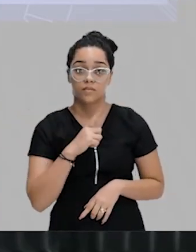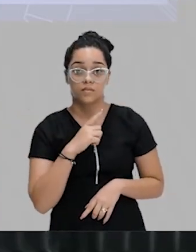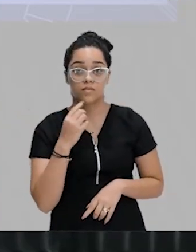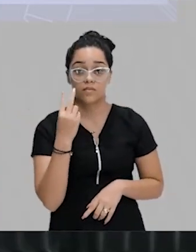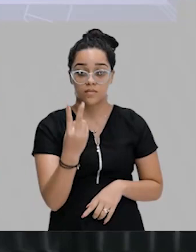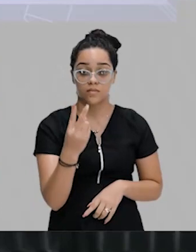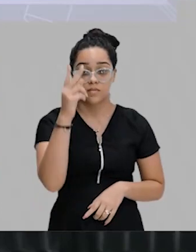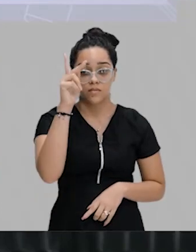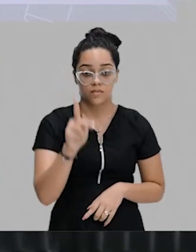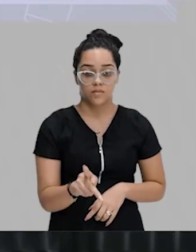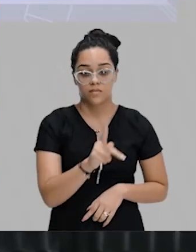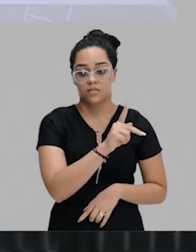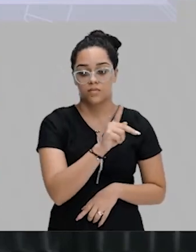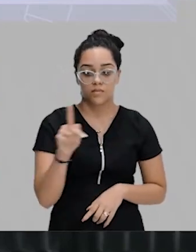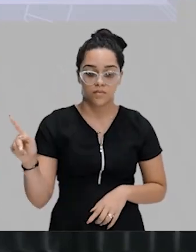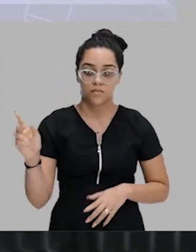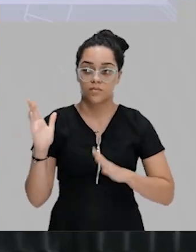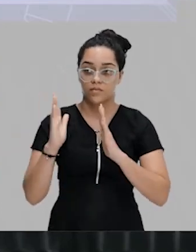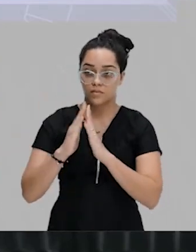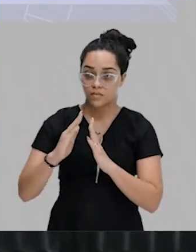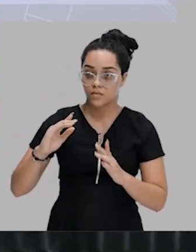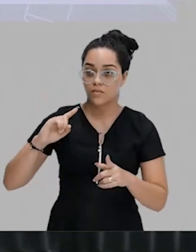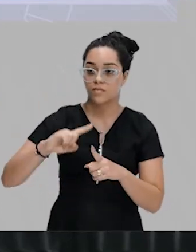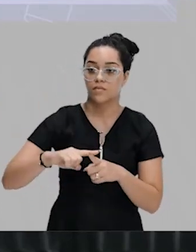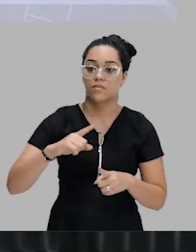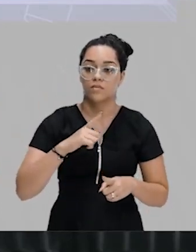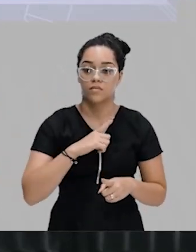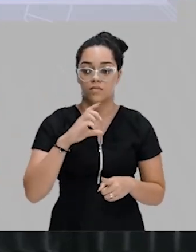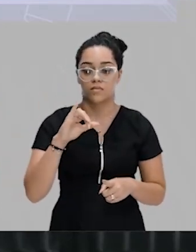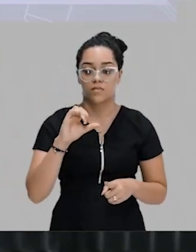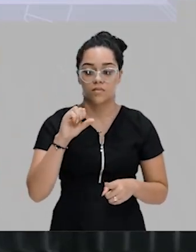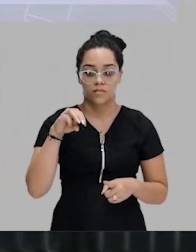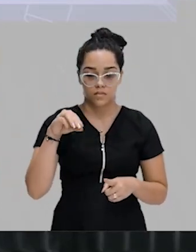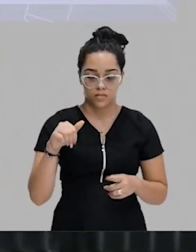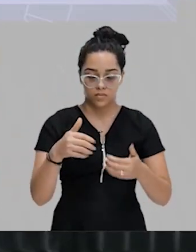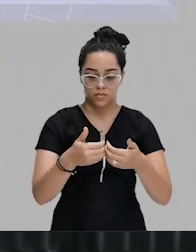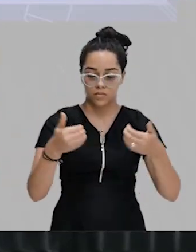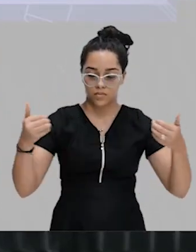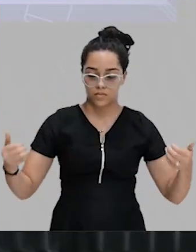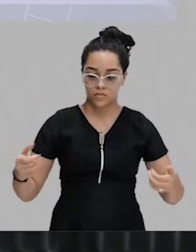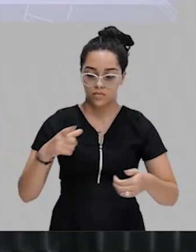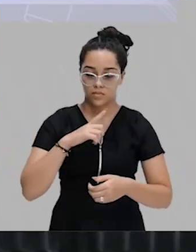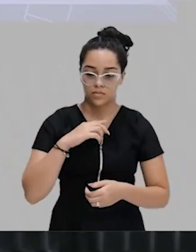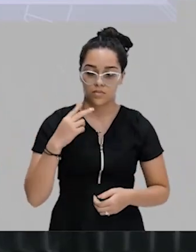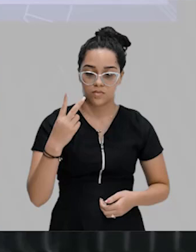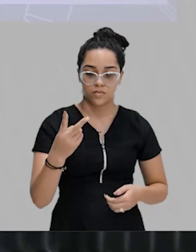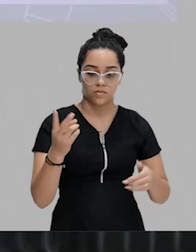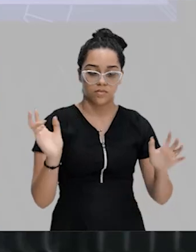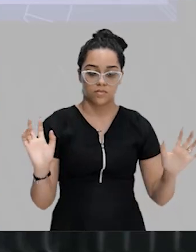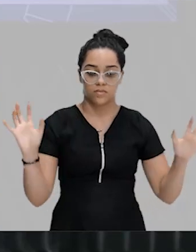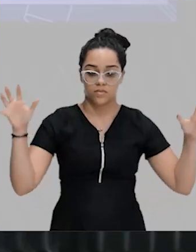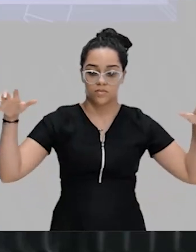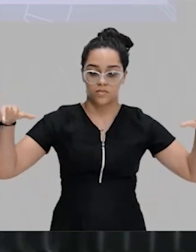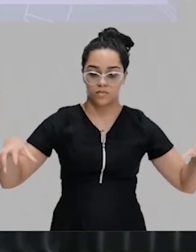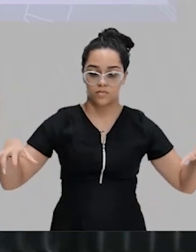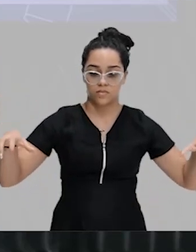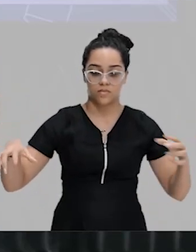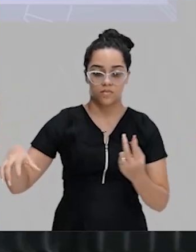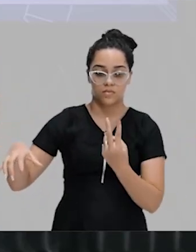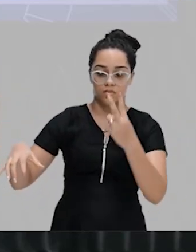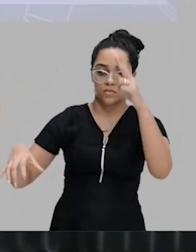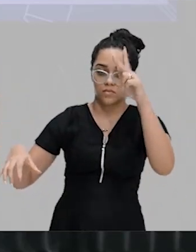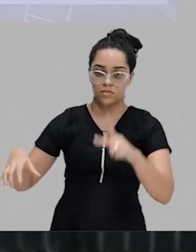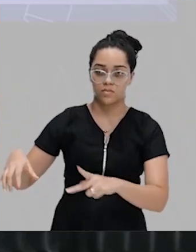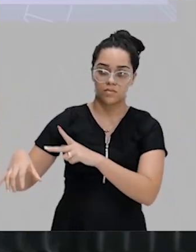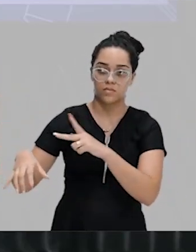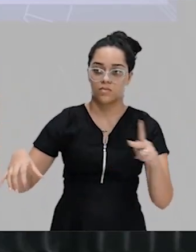2 papas. A Igreja, por conta desse cisma, ela passa a ter 2 sedes, com 2 papas.